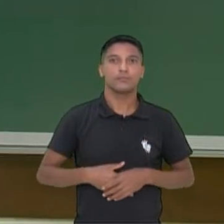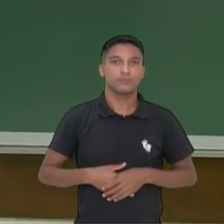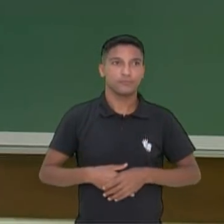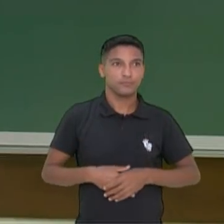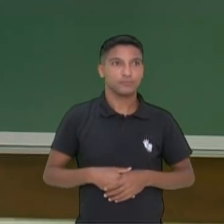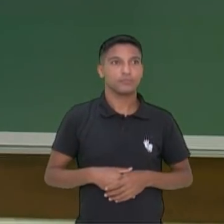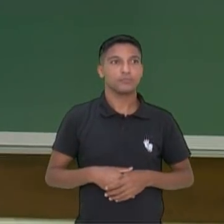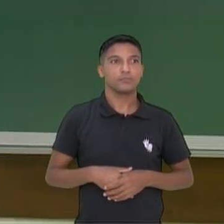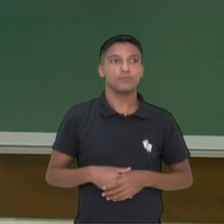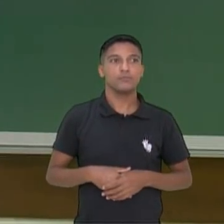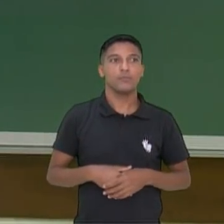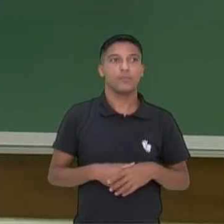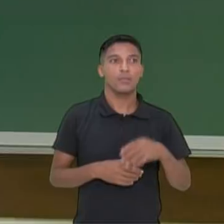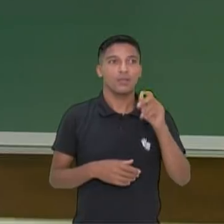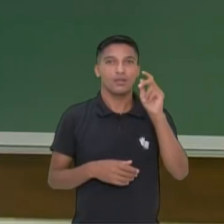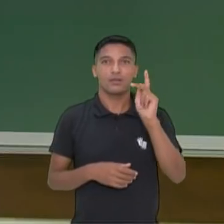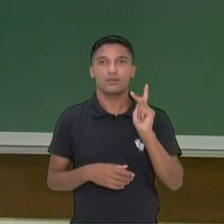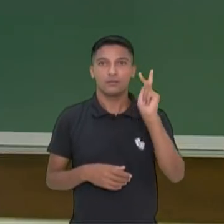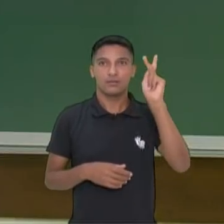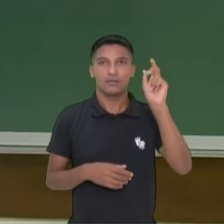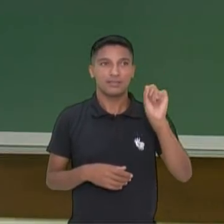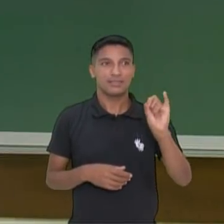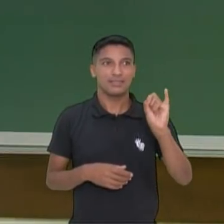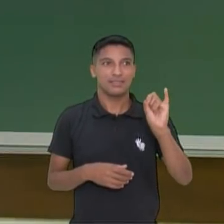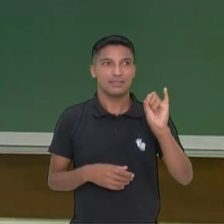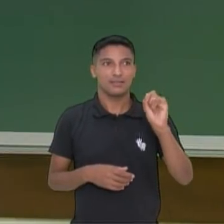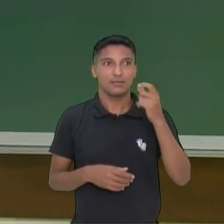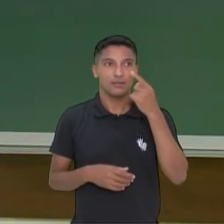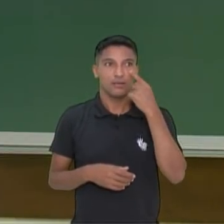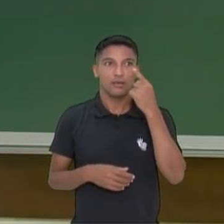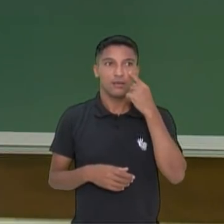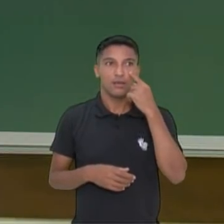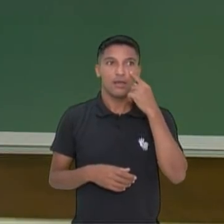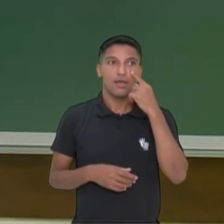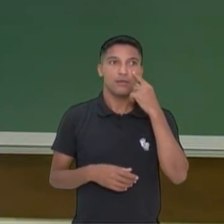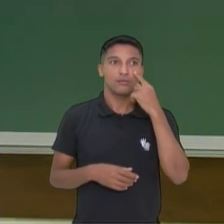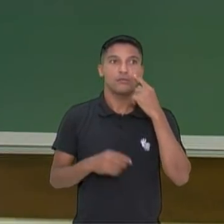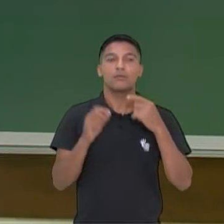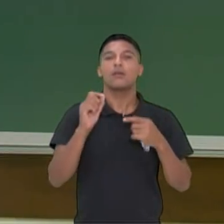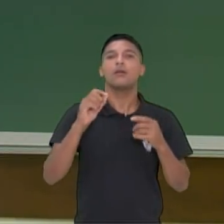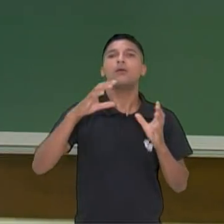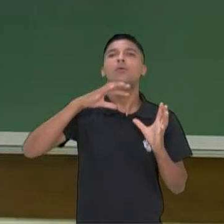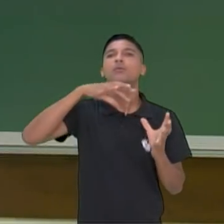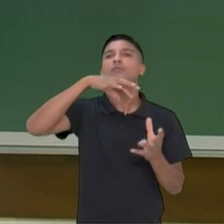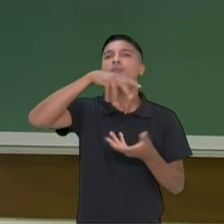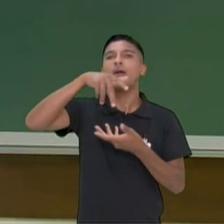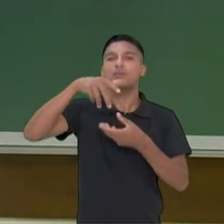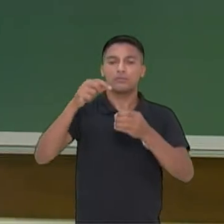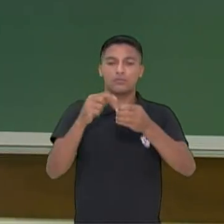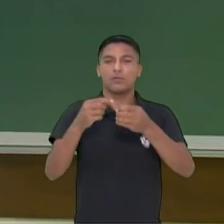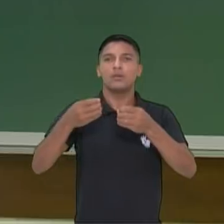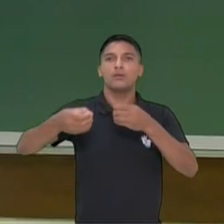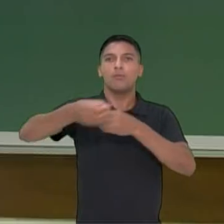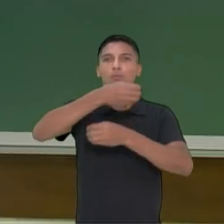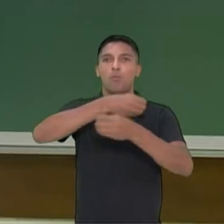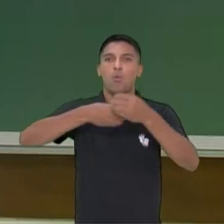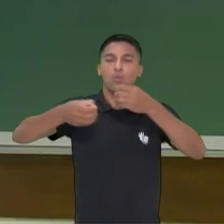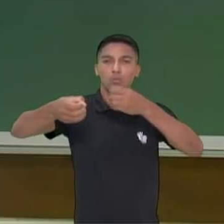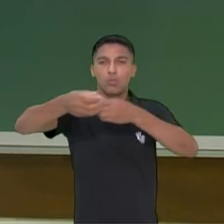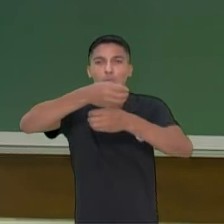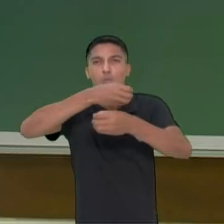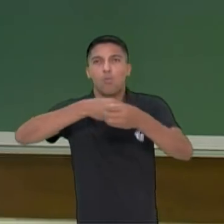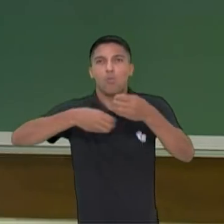Energia universal existente em todas as coisas, né? Então, uma crença em que tudo existe